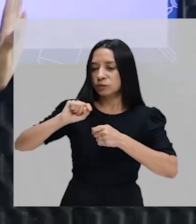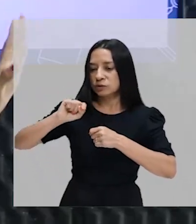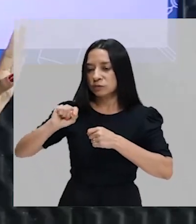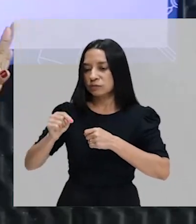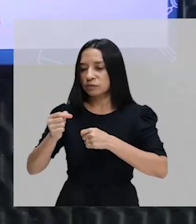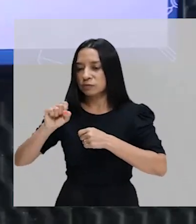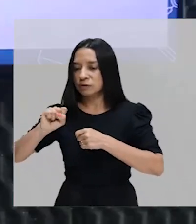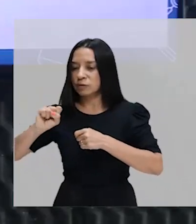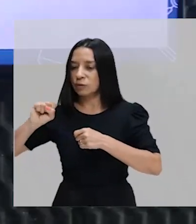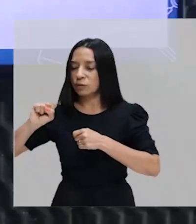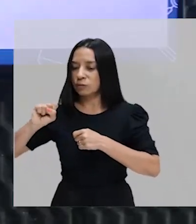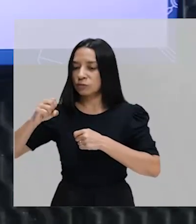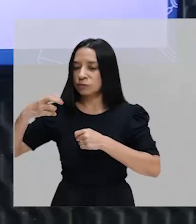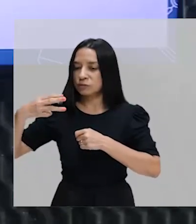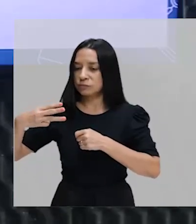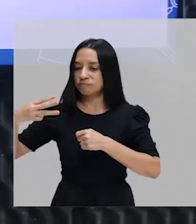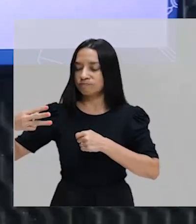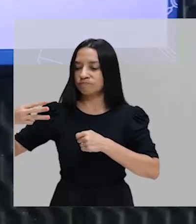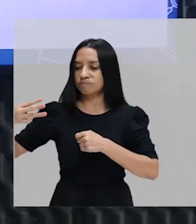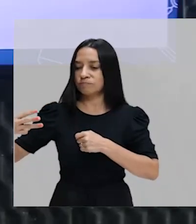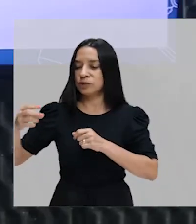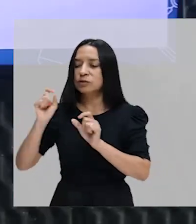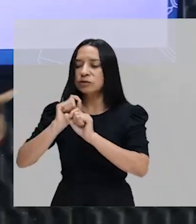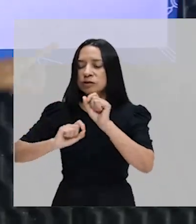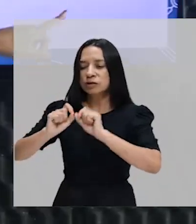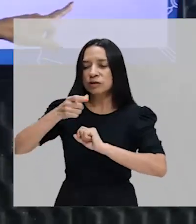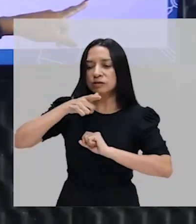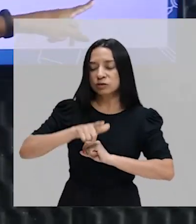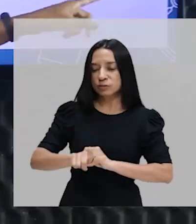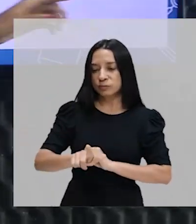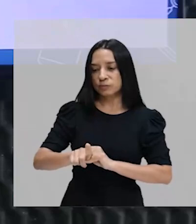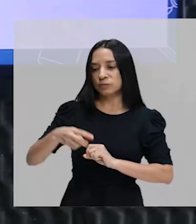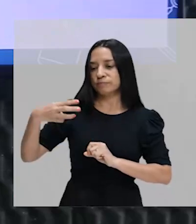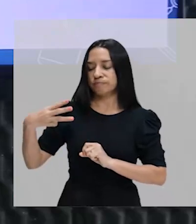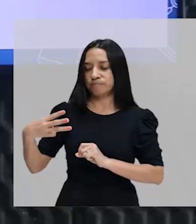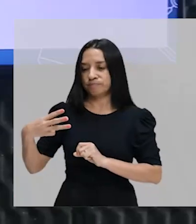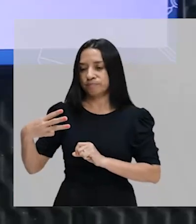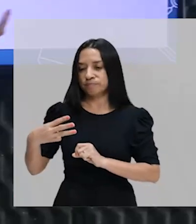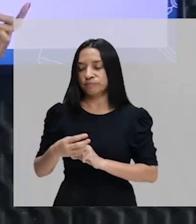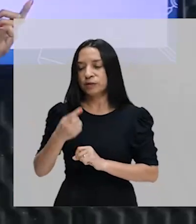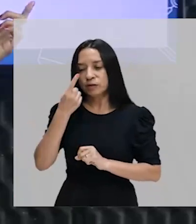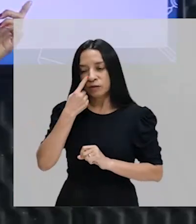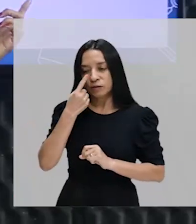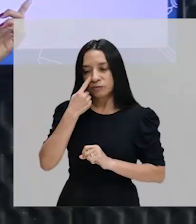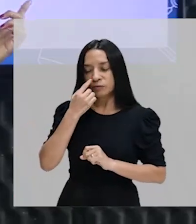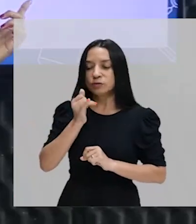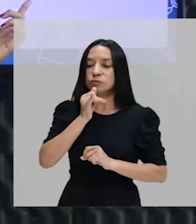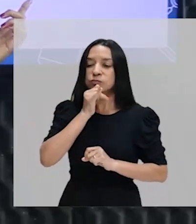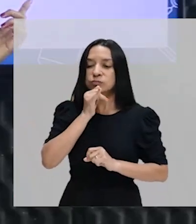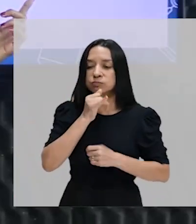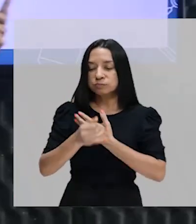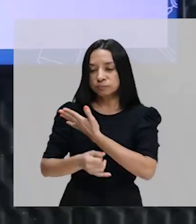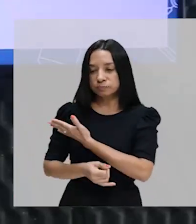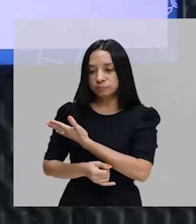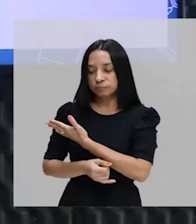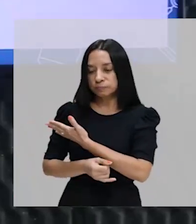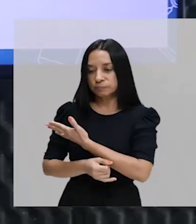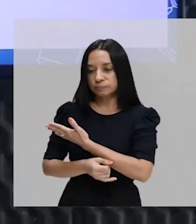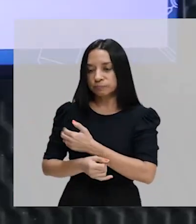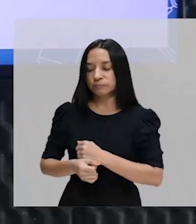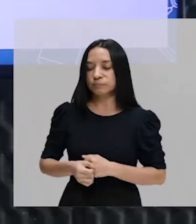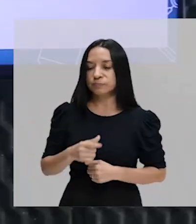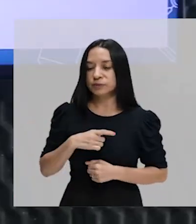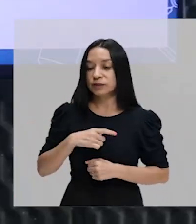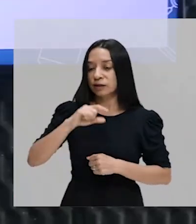2,8333 reticências, tá? E quem é que está se repetindo? O 3. Veja que nesse exemplo bem aqui, gente, eu tenho